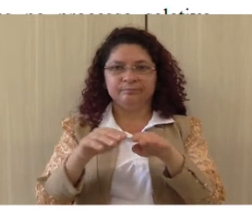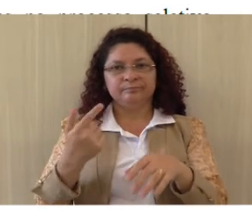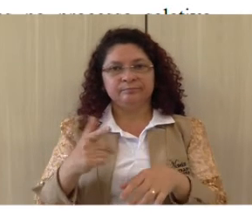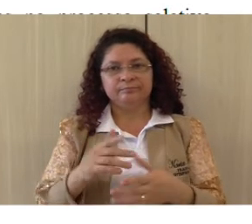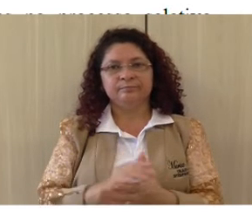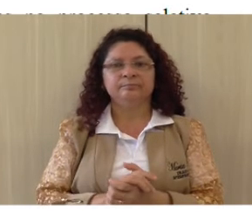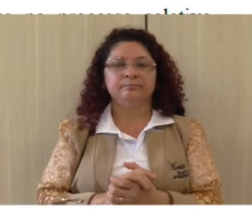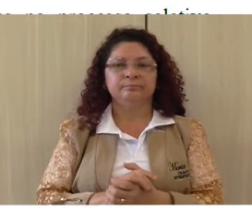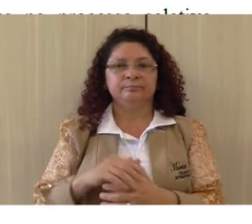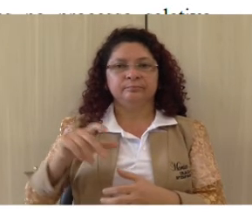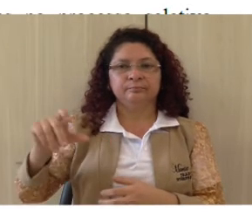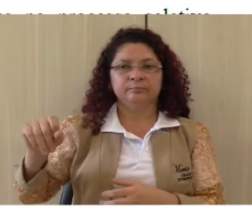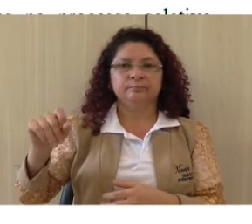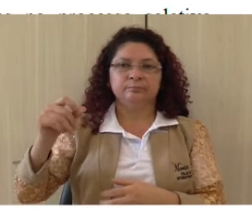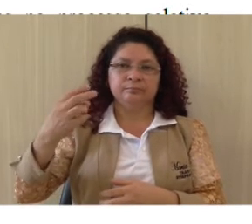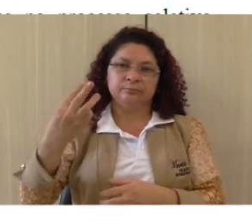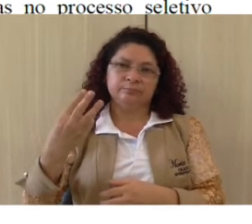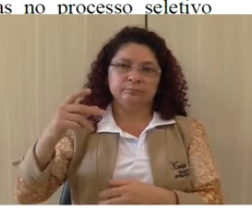LDB número